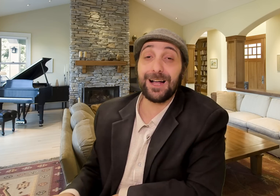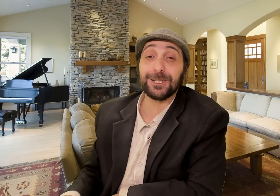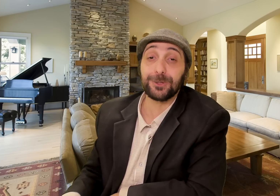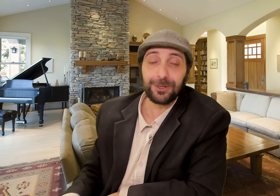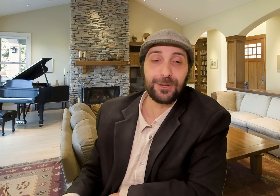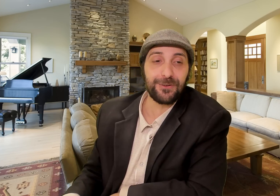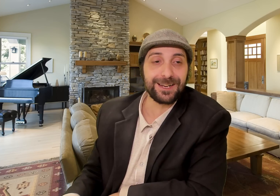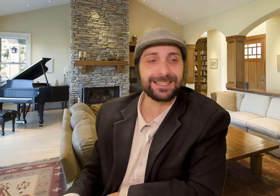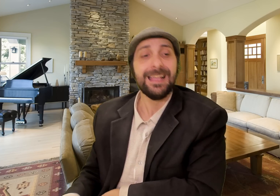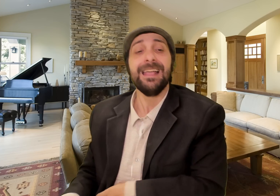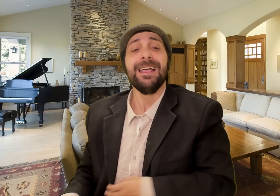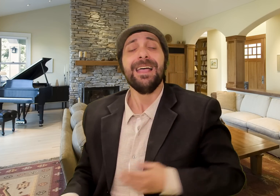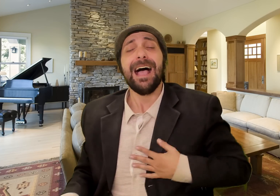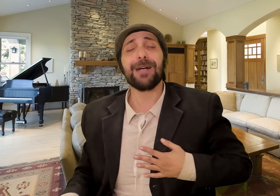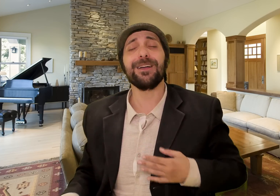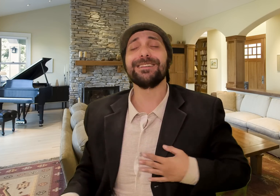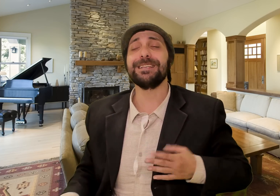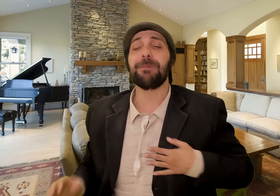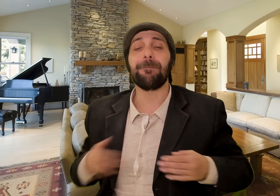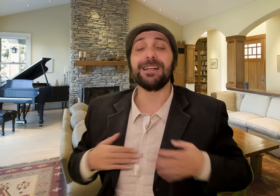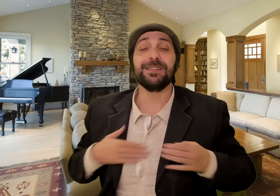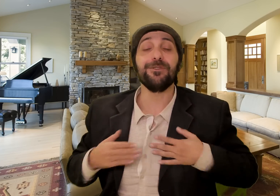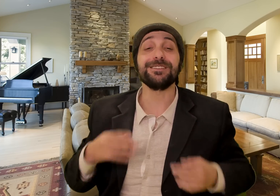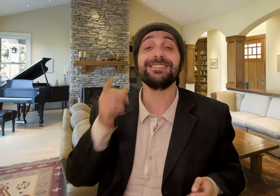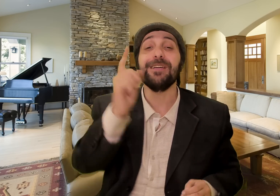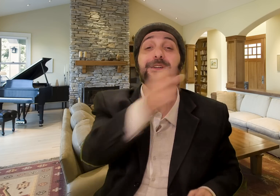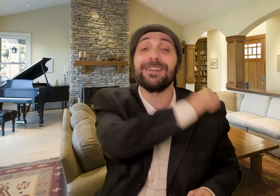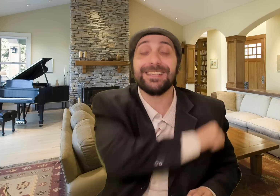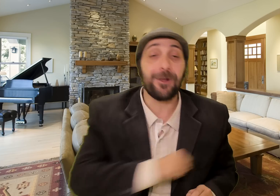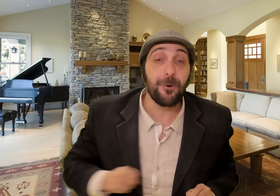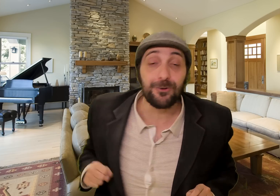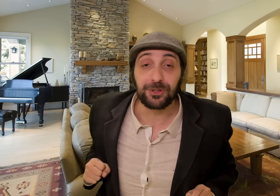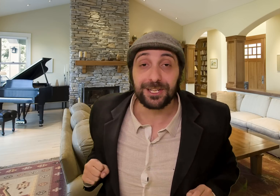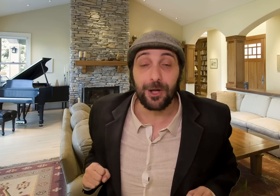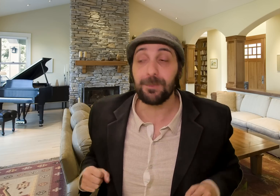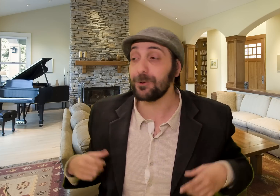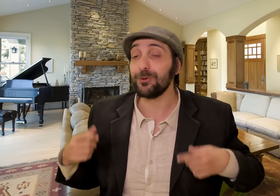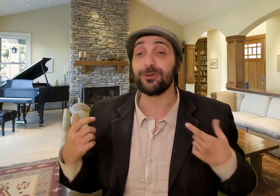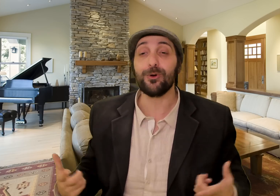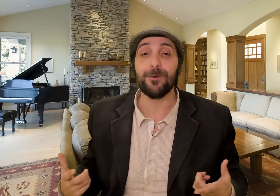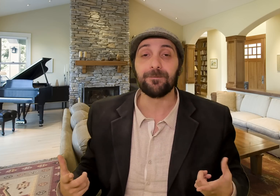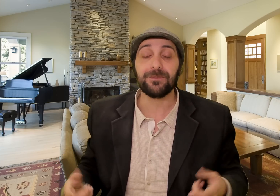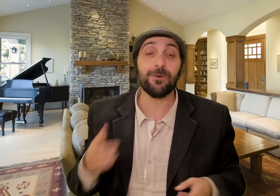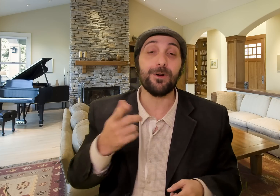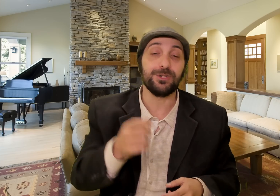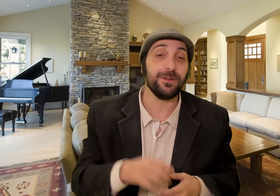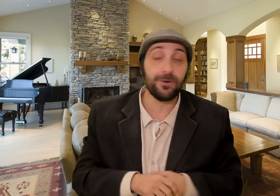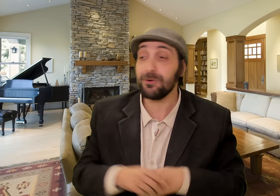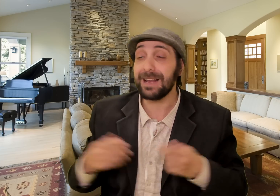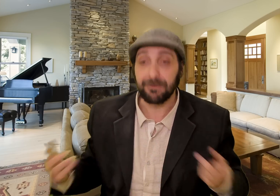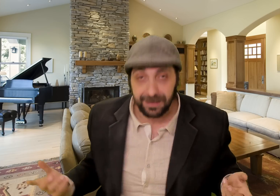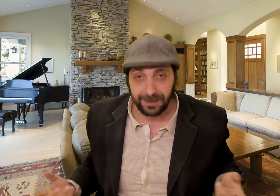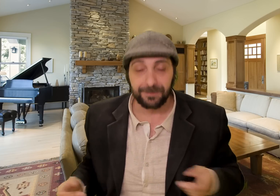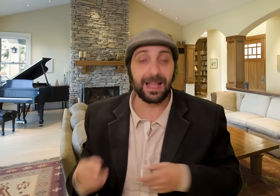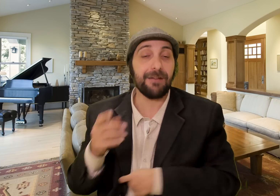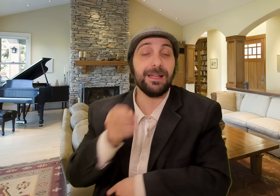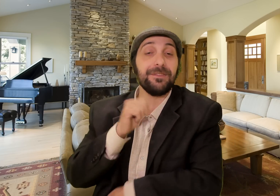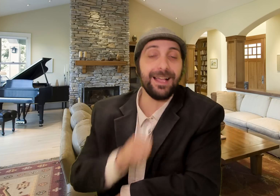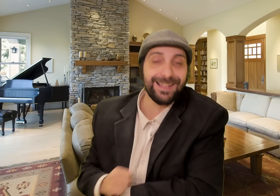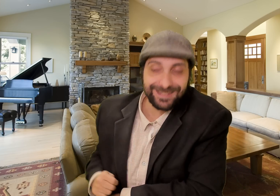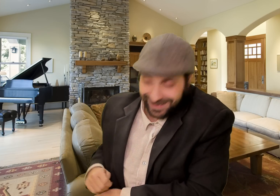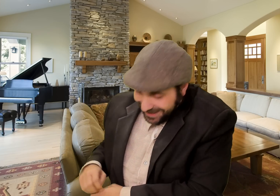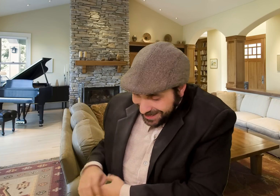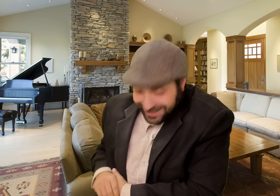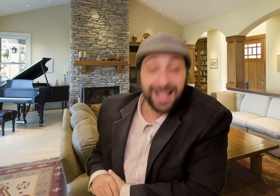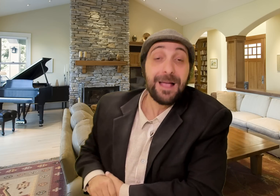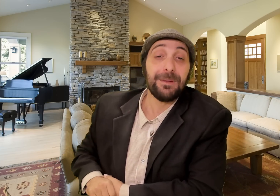fala toda a diferença Agora sim papai se você veio aqui ontem não me encontrou tem um motivo eu não gravei a